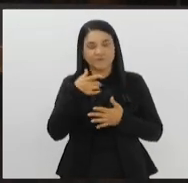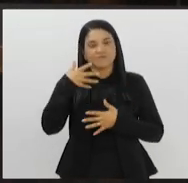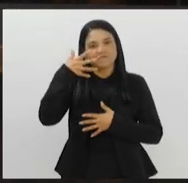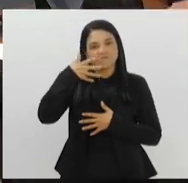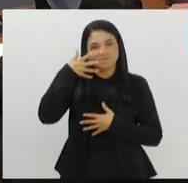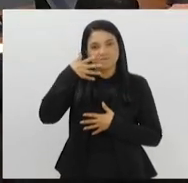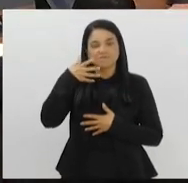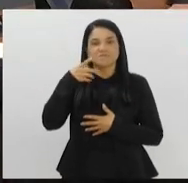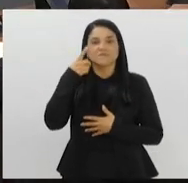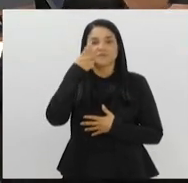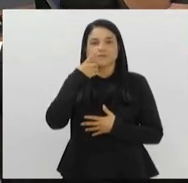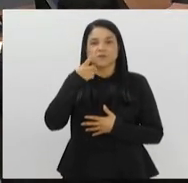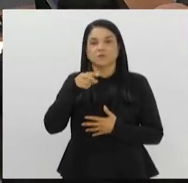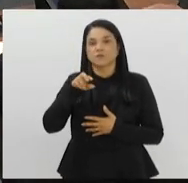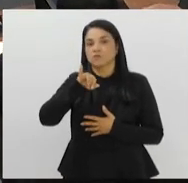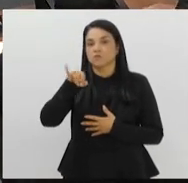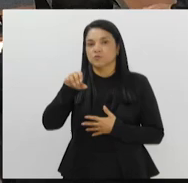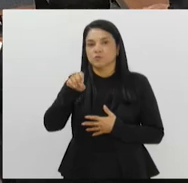Jordi.